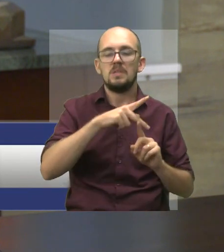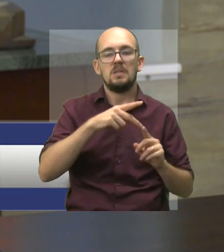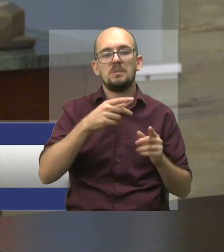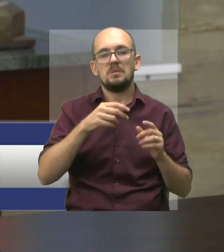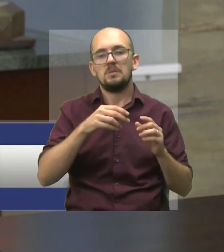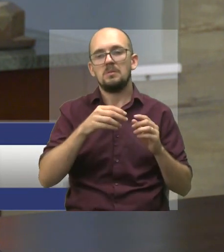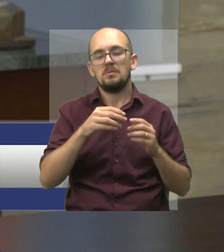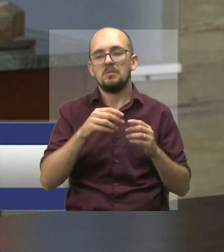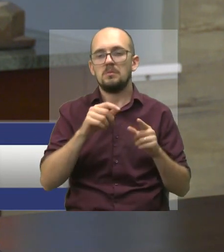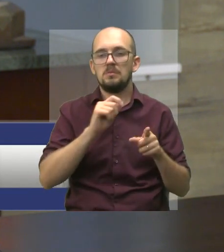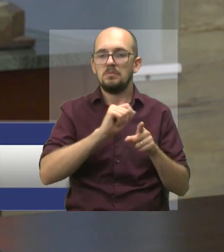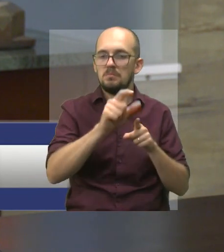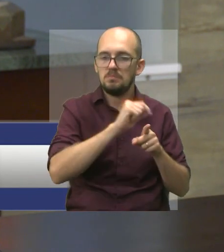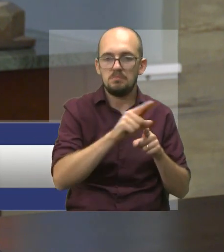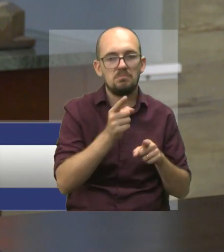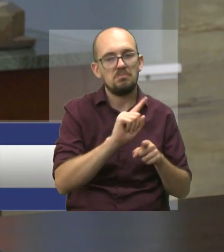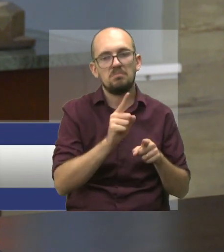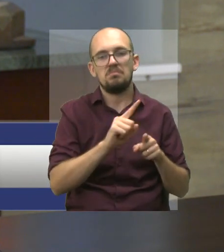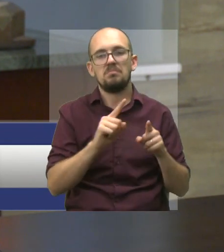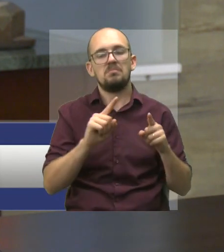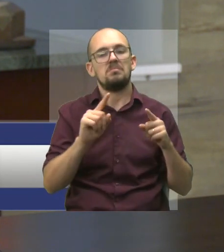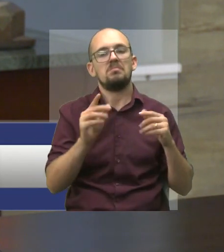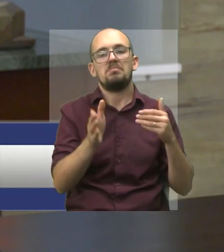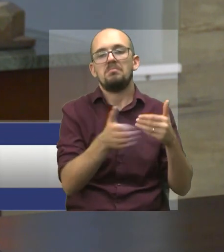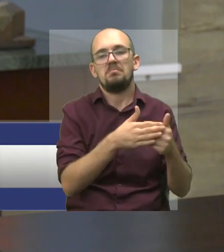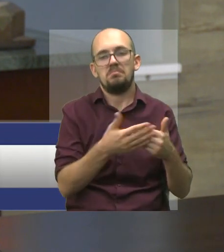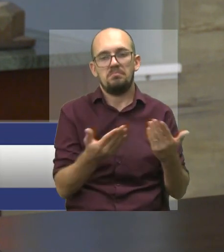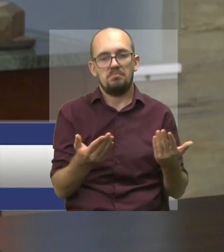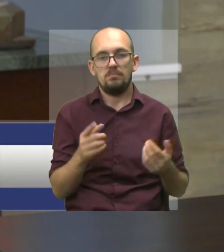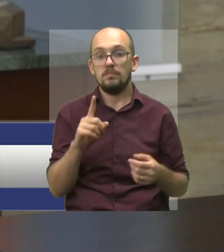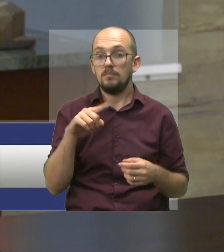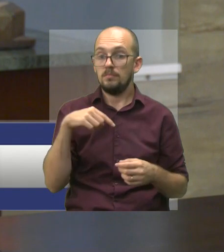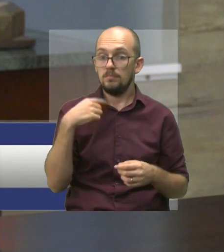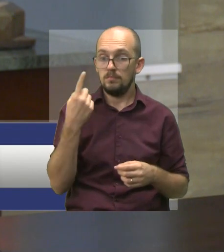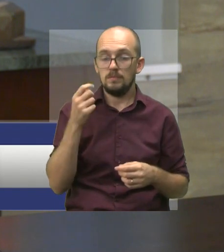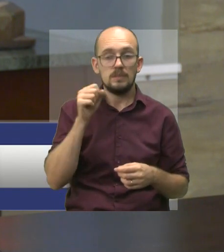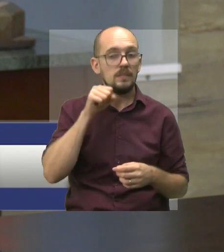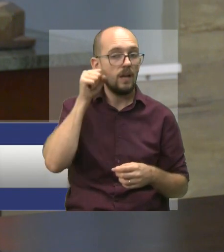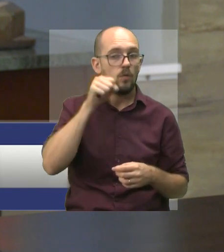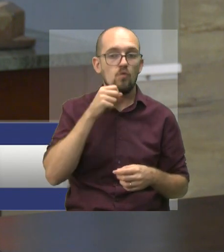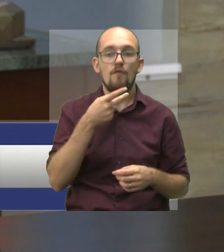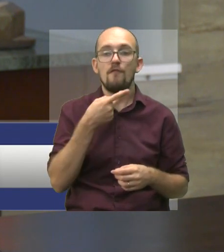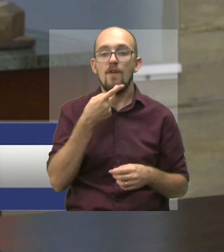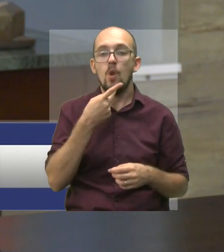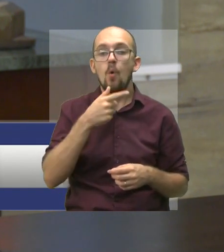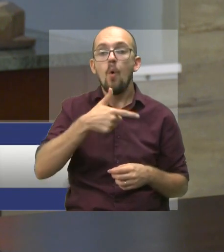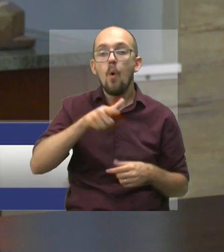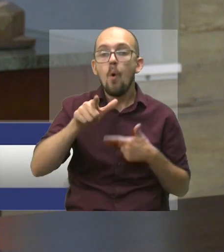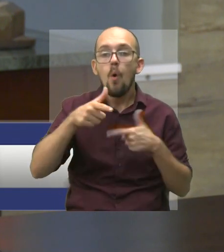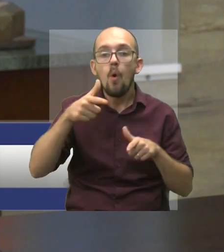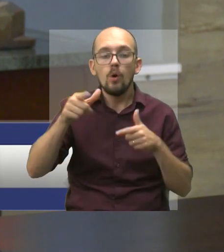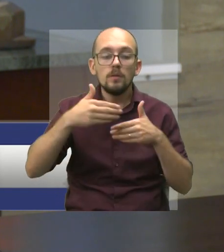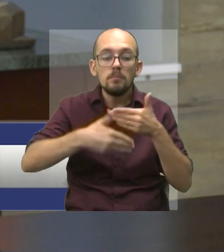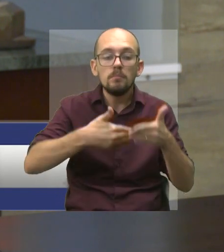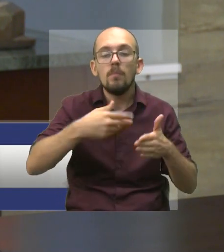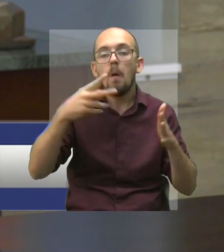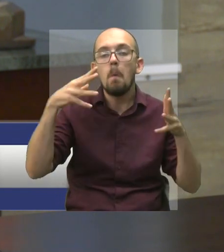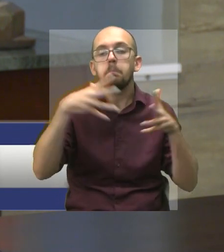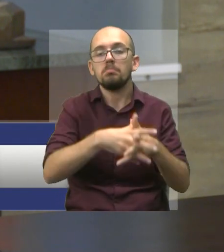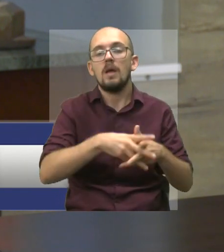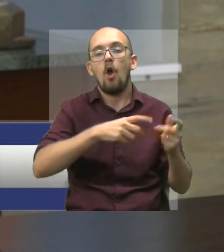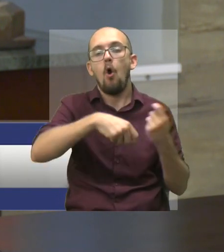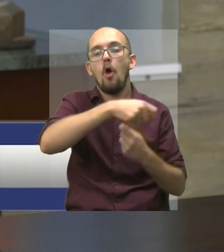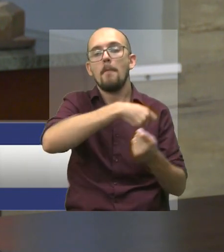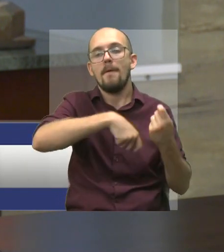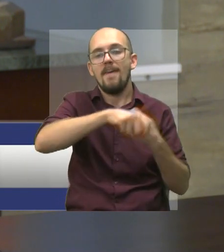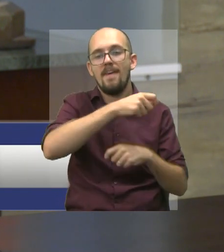arrecadação e tudo mais. E o senador depois falou das outras consequências que pode trazer para a economia, que gera